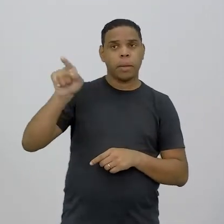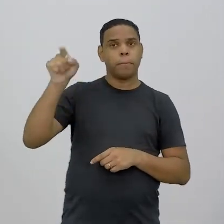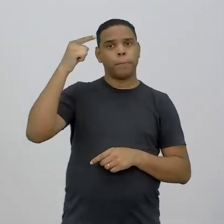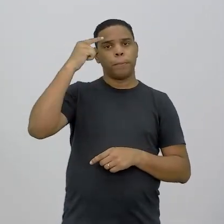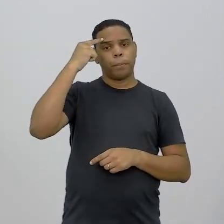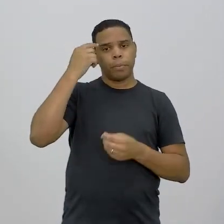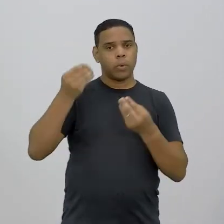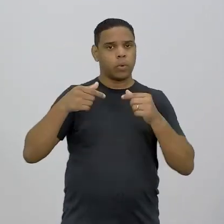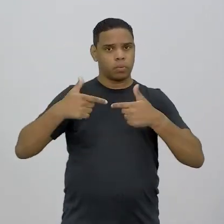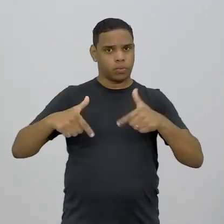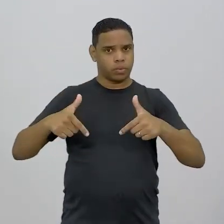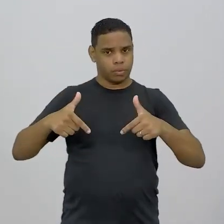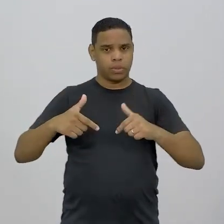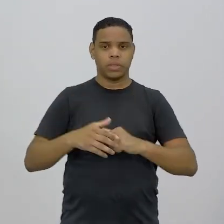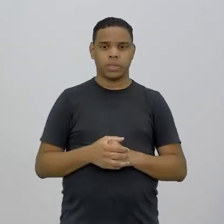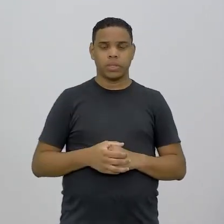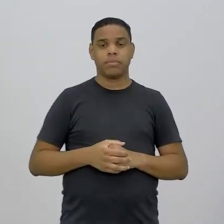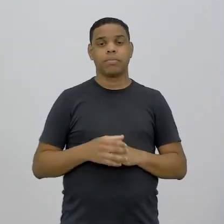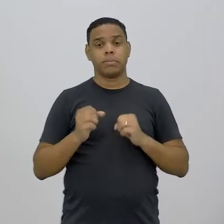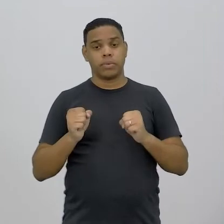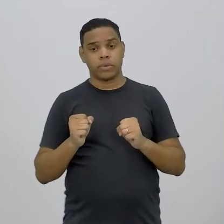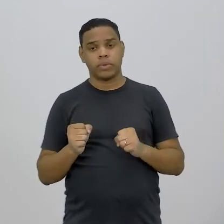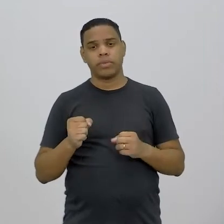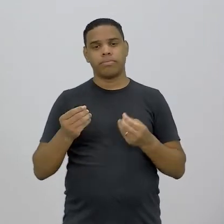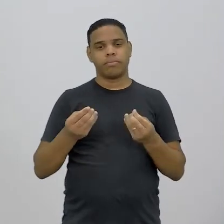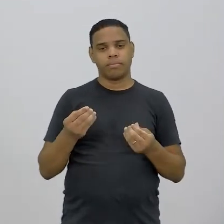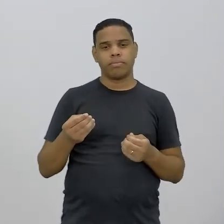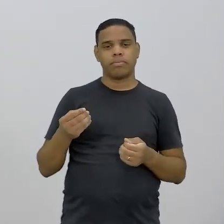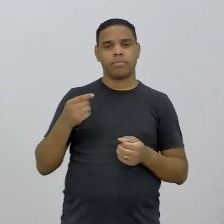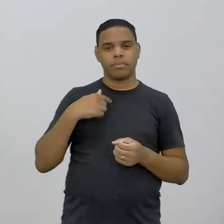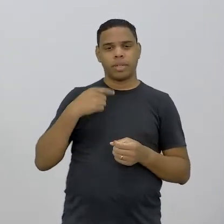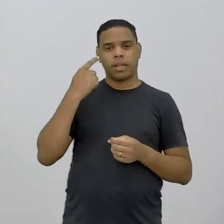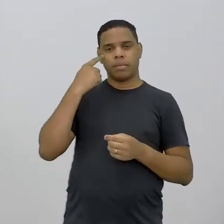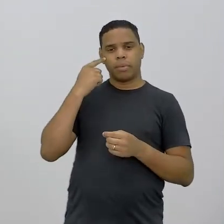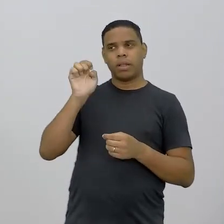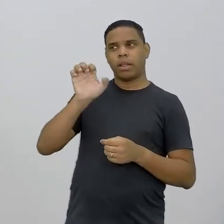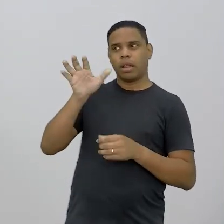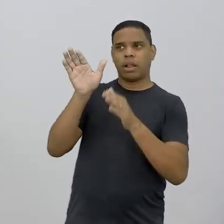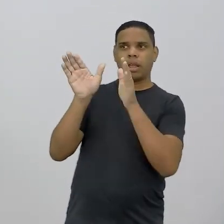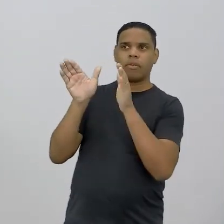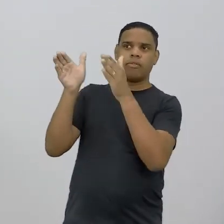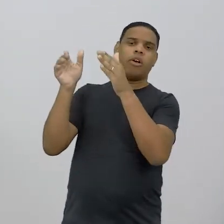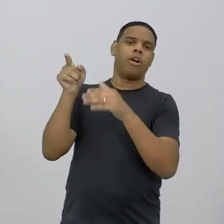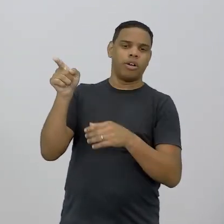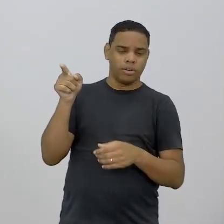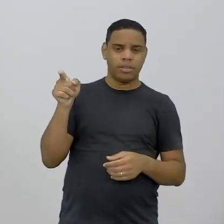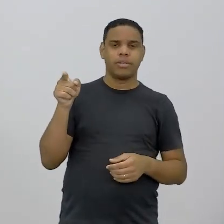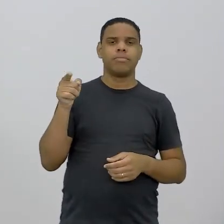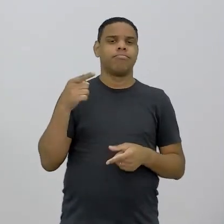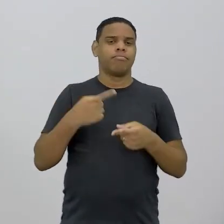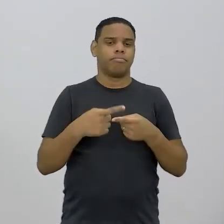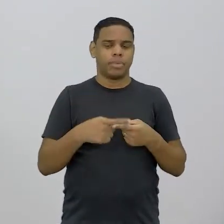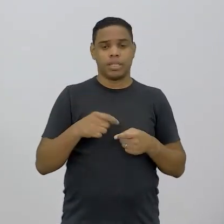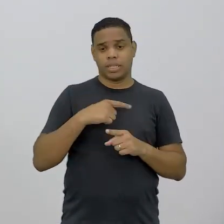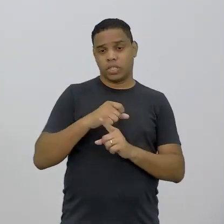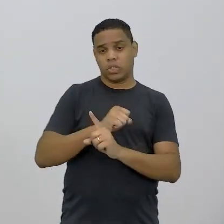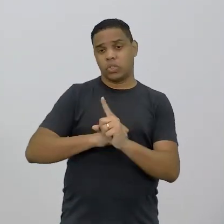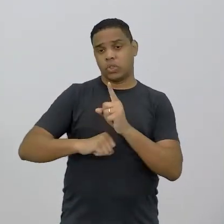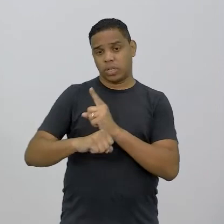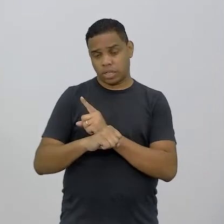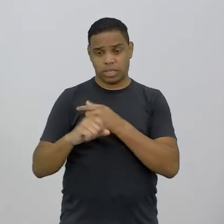trabalho. Então, pode soar até de uma forma etnocêntrica essa ideia de que existem